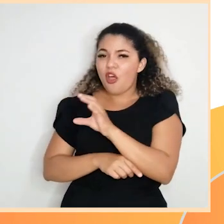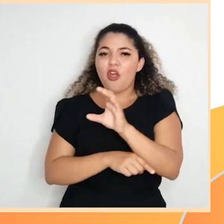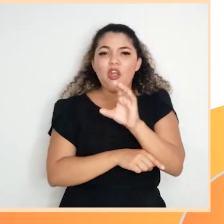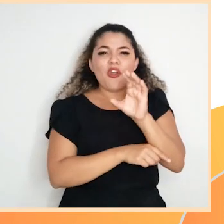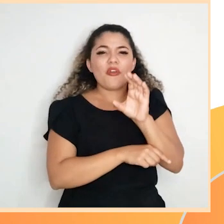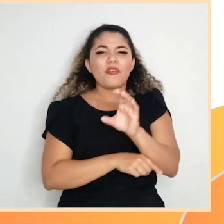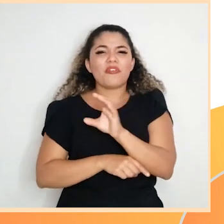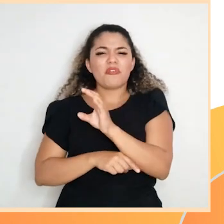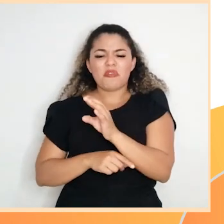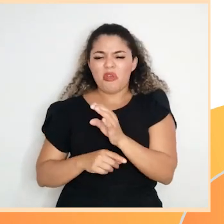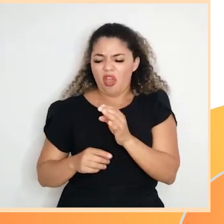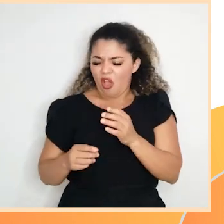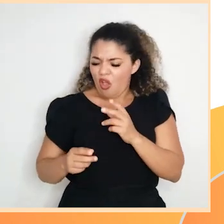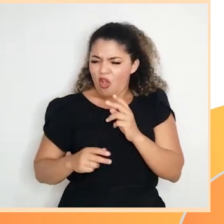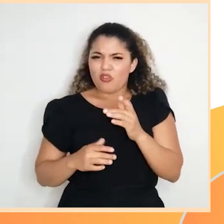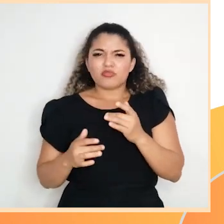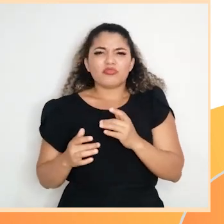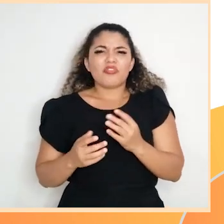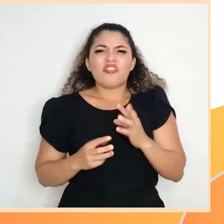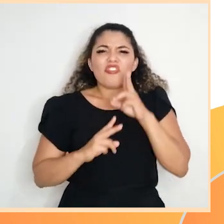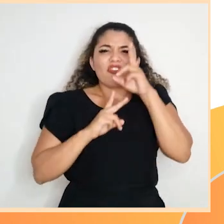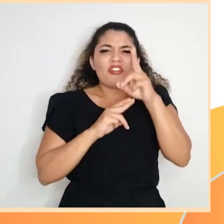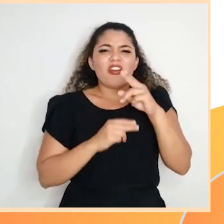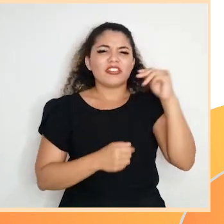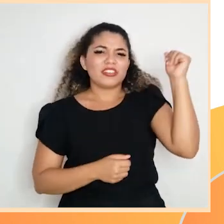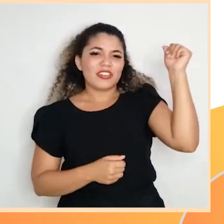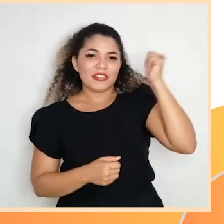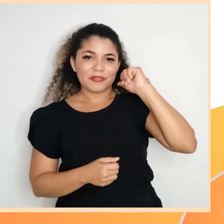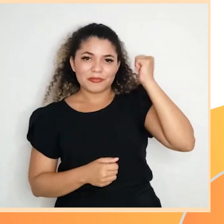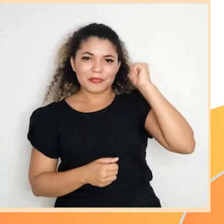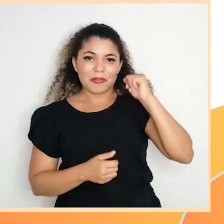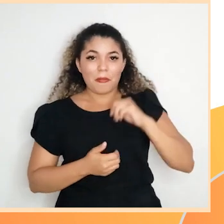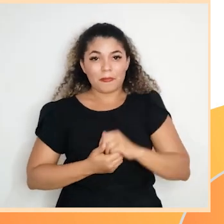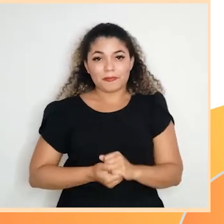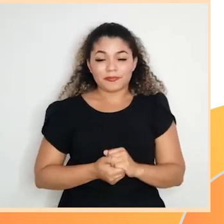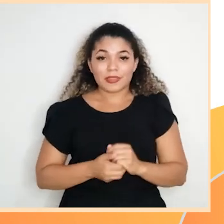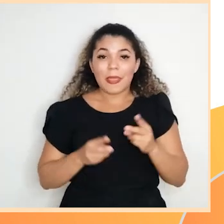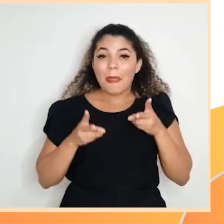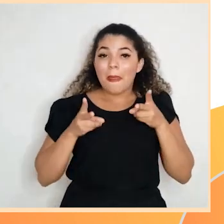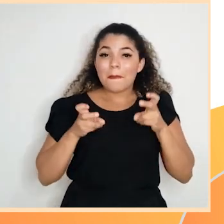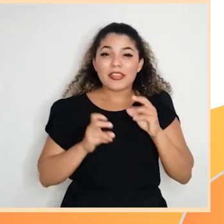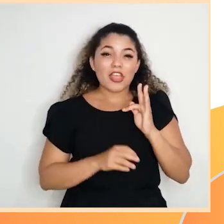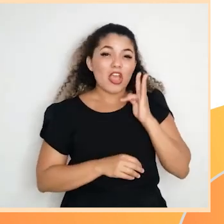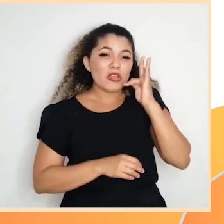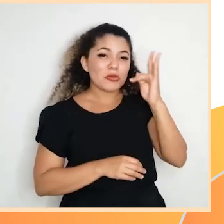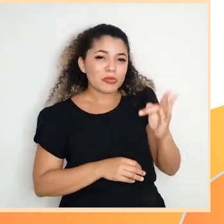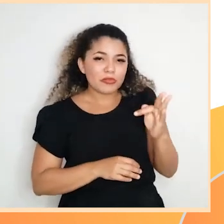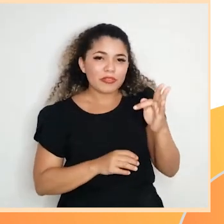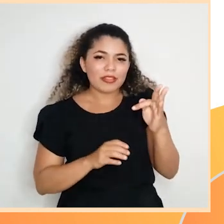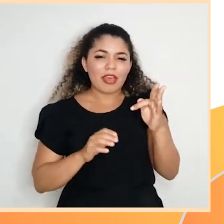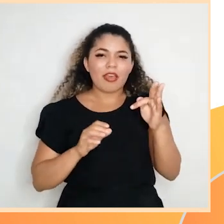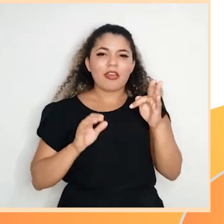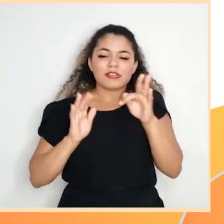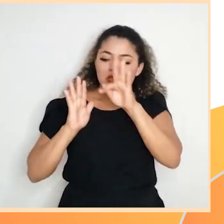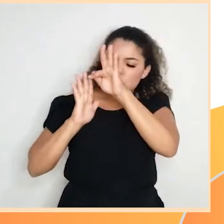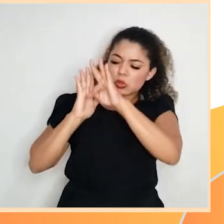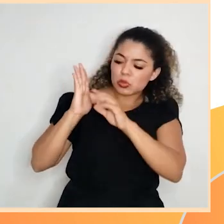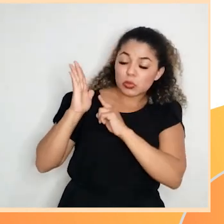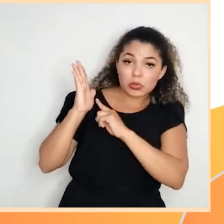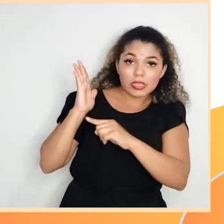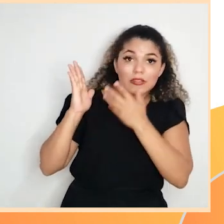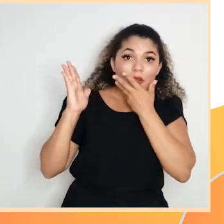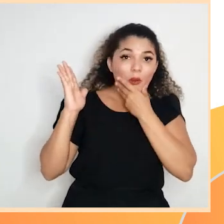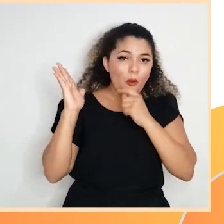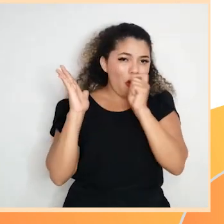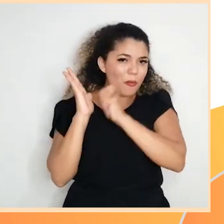girassóis ardentes de Van Gogh. Percebam que ao final do texto o eu